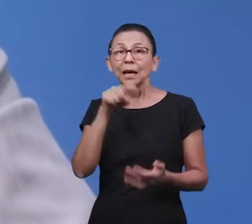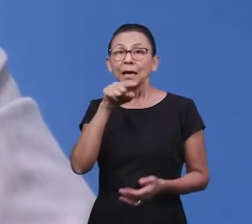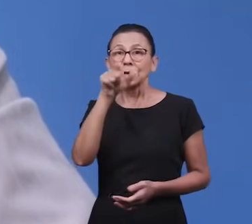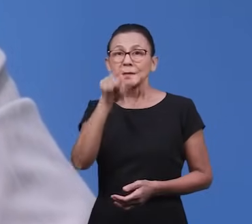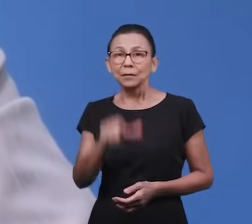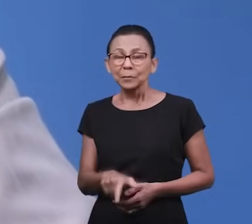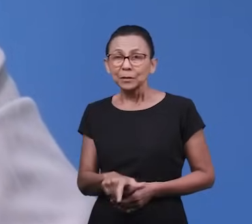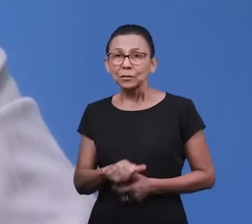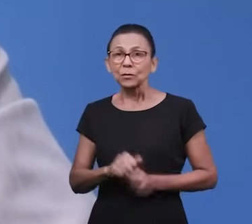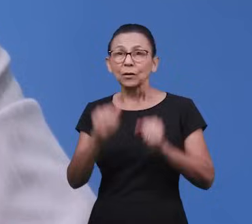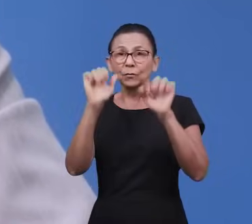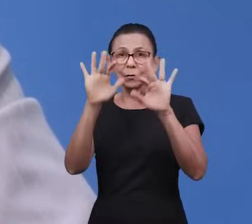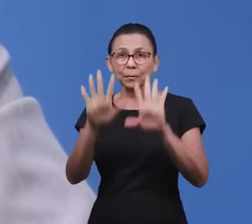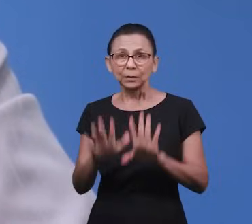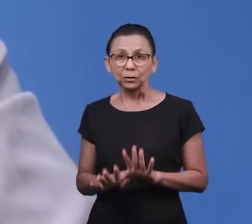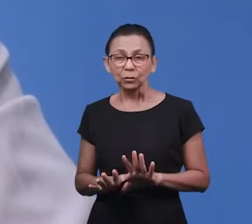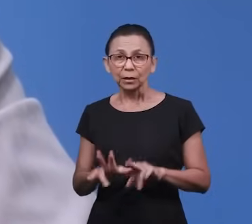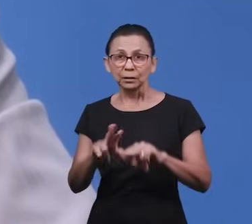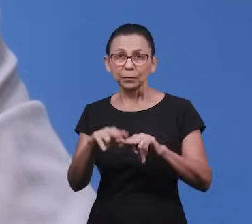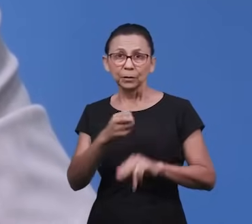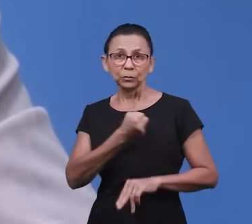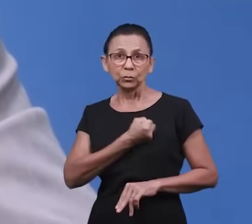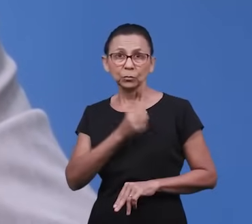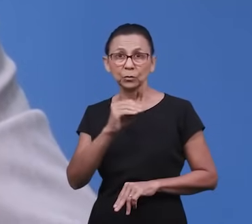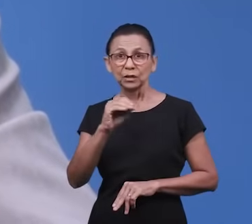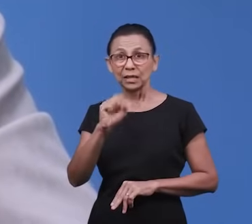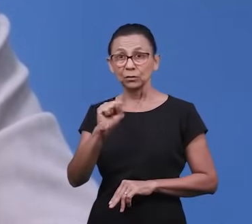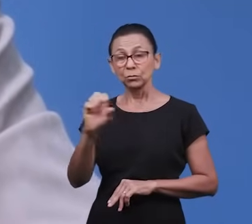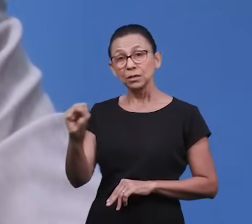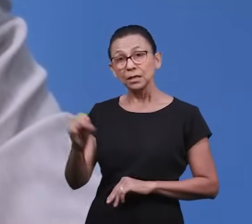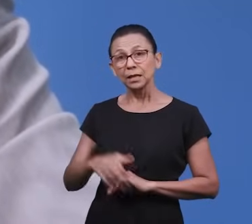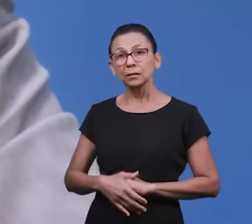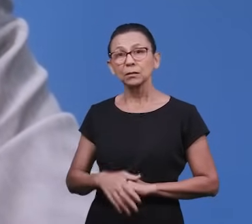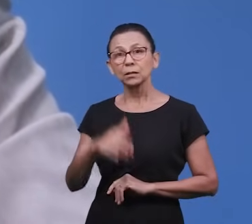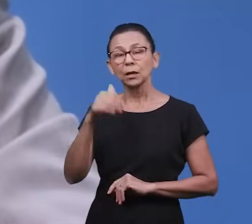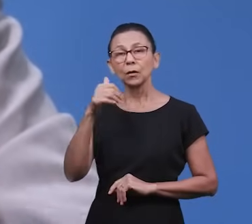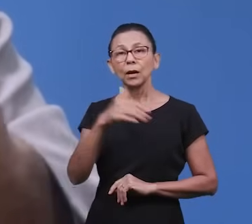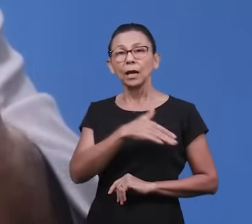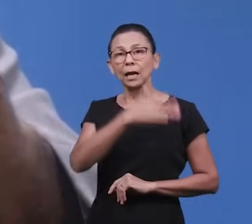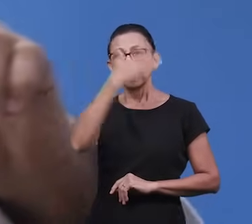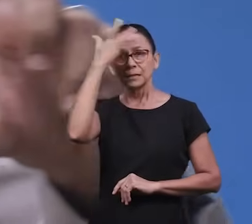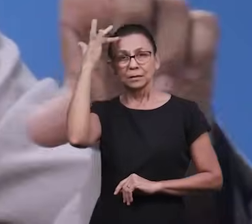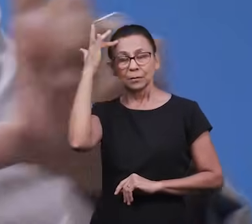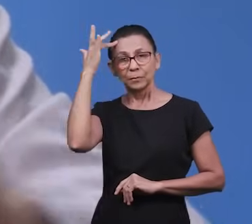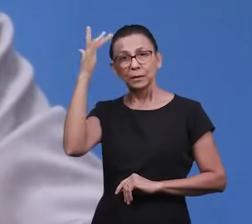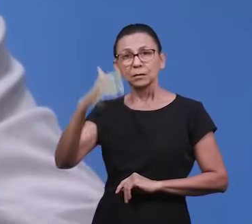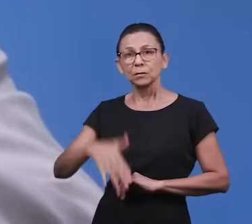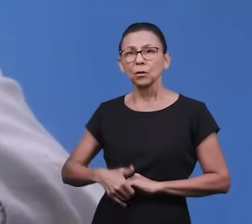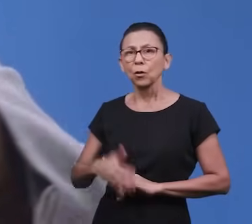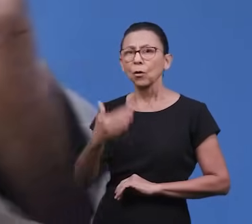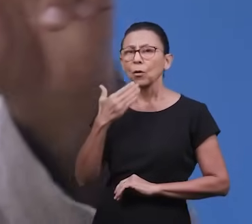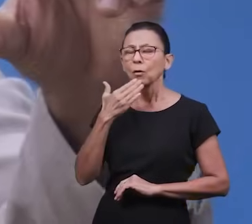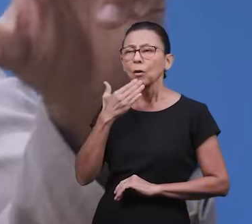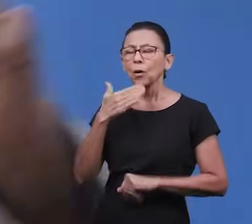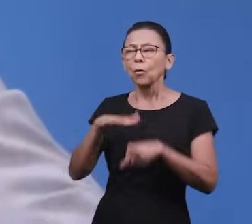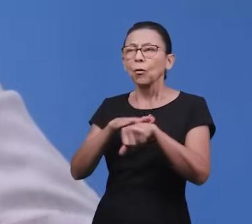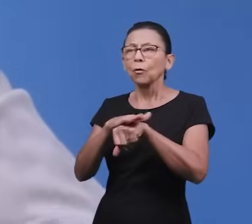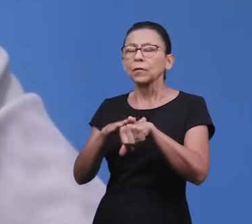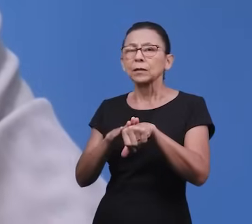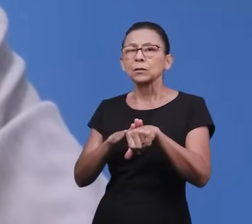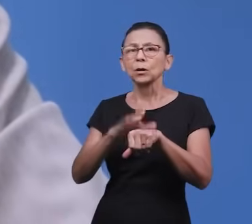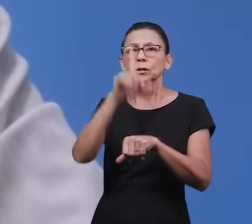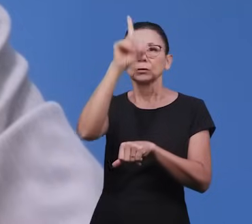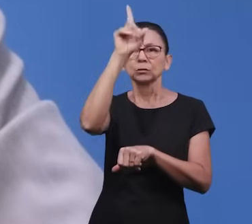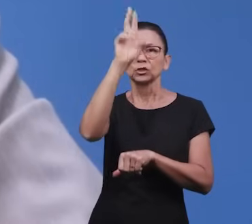oração do 0800. Testemunho, né? Glória a Deus. E ela, né, conversou com a direção do hospital e colocou sobre 12 leitos daqui